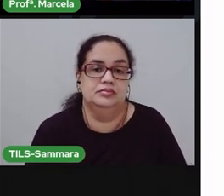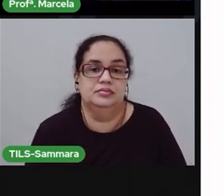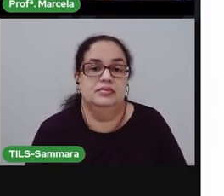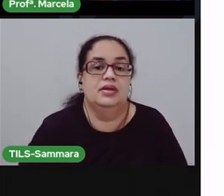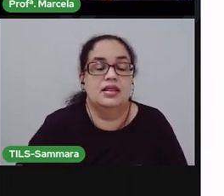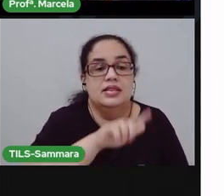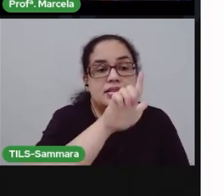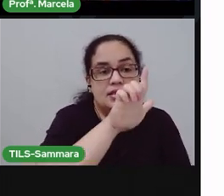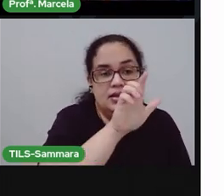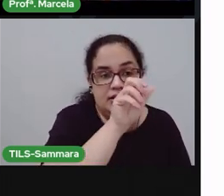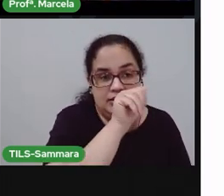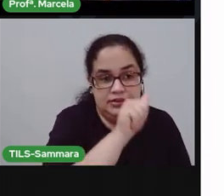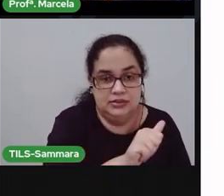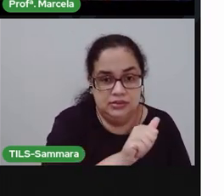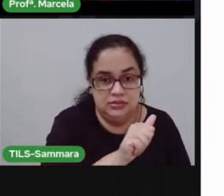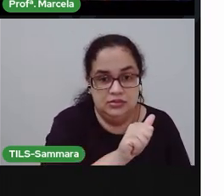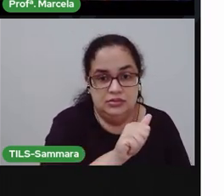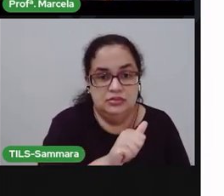Lá.